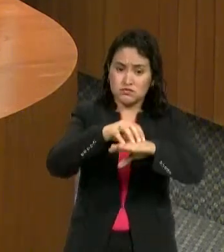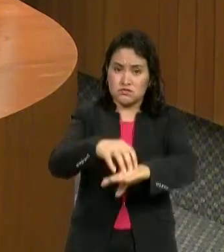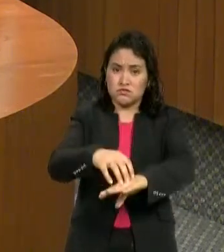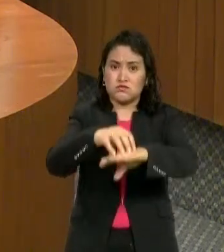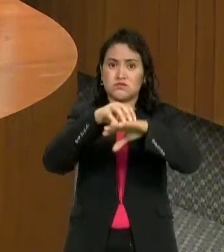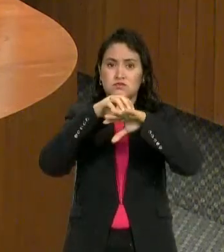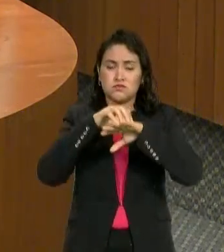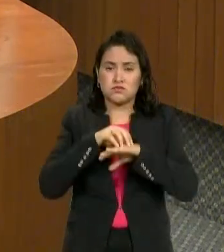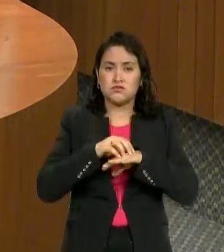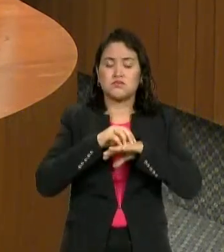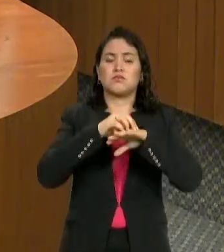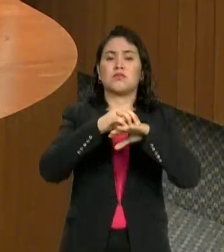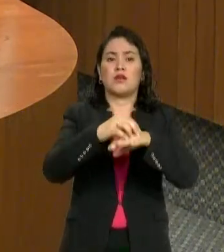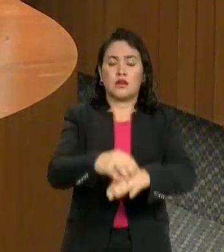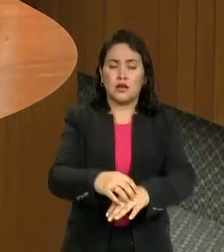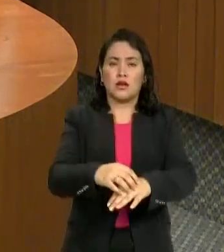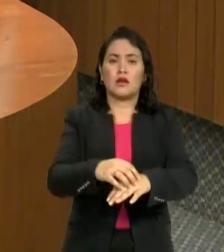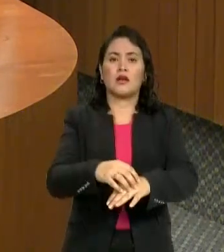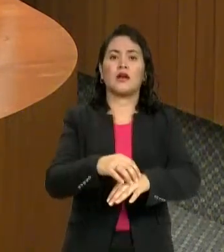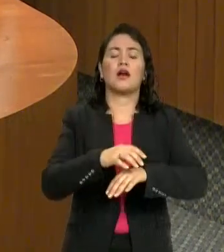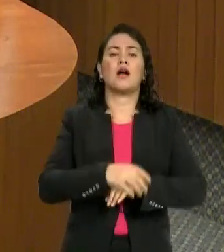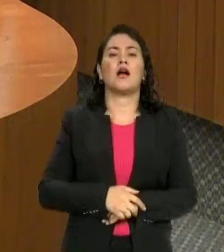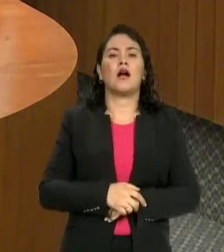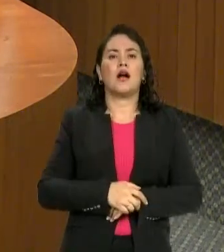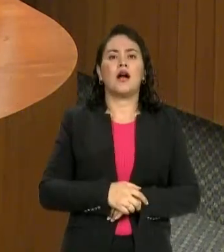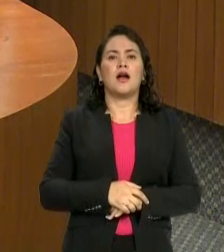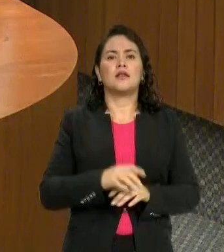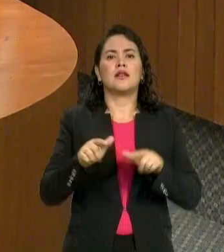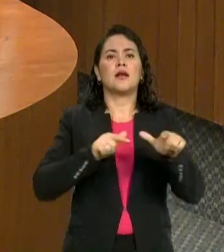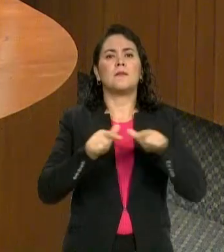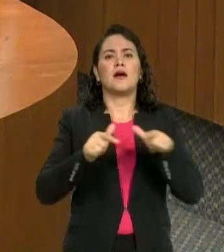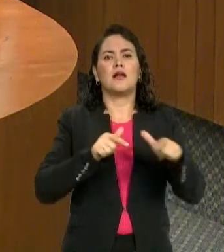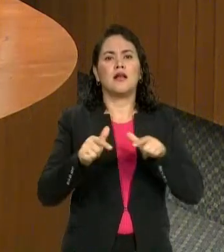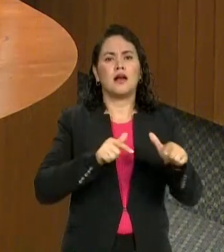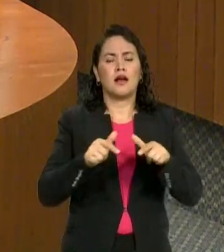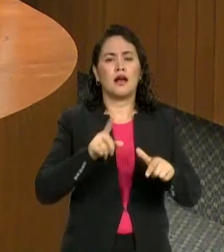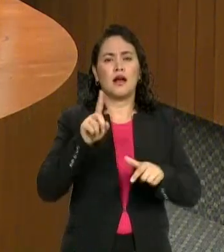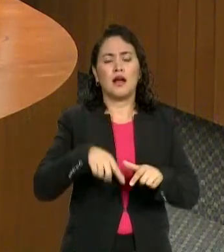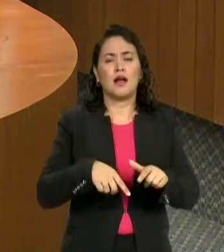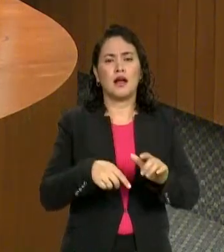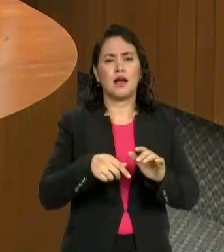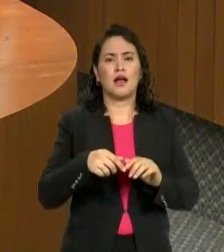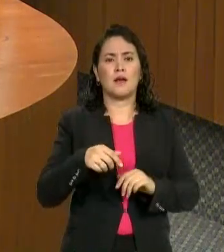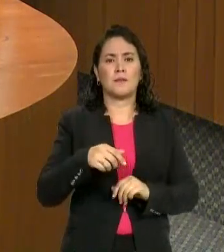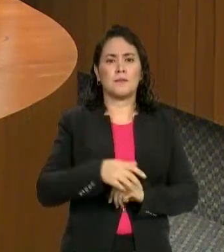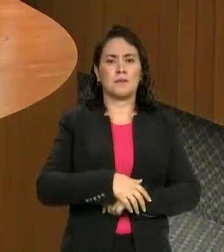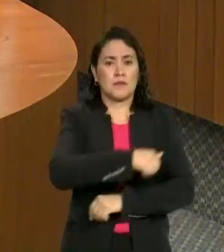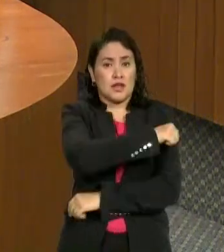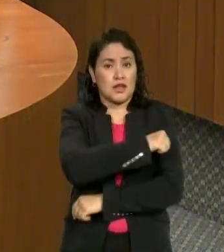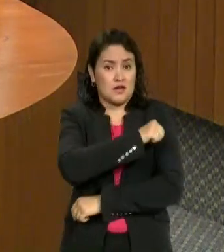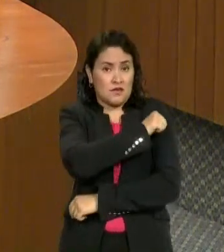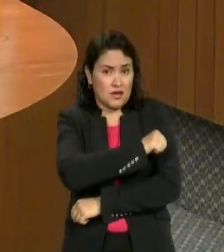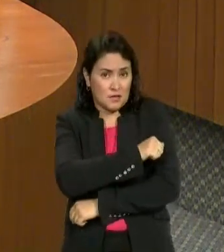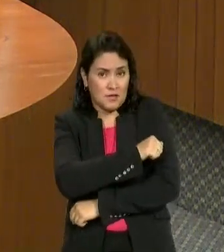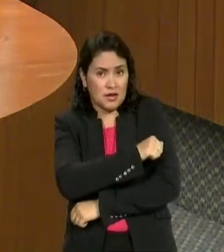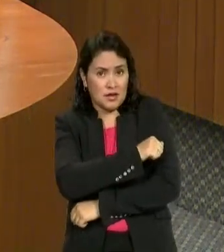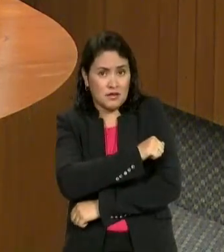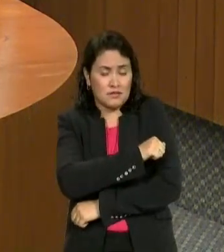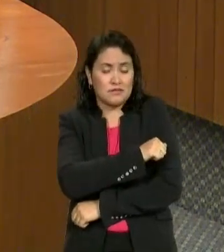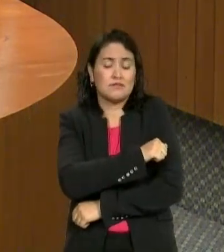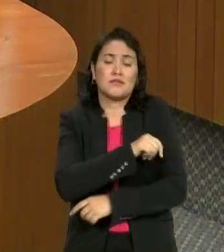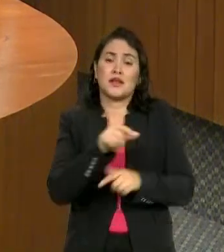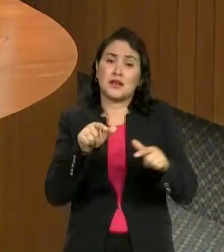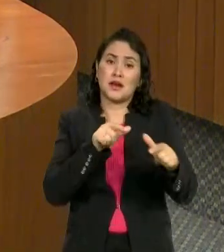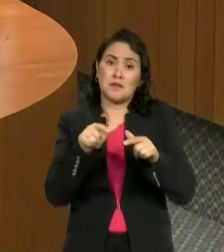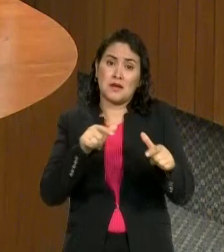R$300, R$400, que vai gastar agora, ele já não pode mais ir de carro, ele tem que ir, não pode, porque ele vai gastar 115